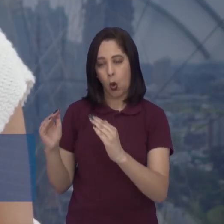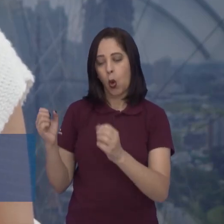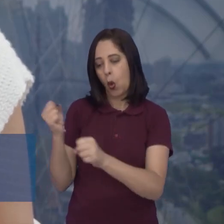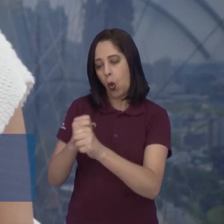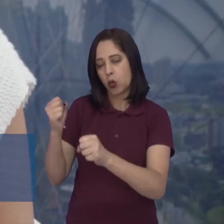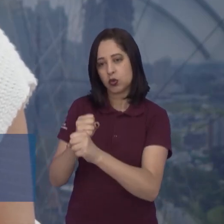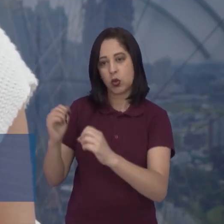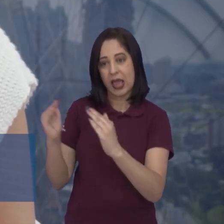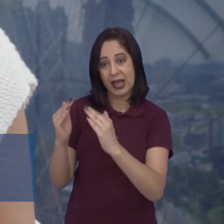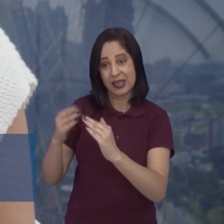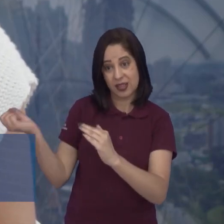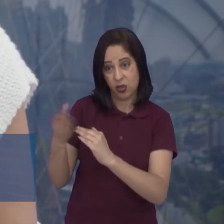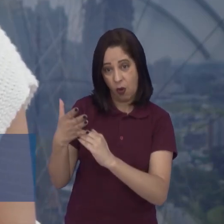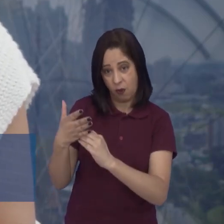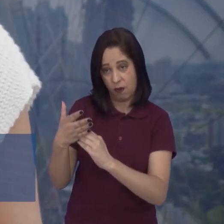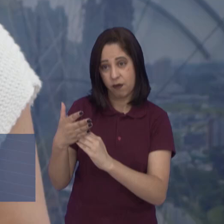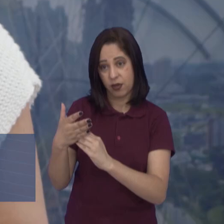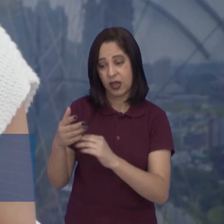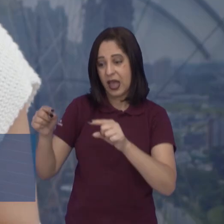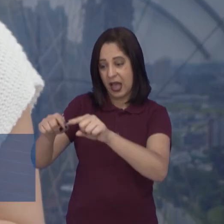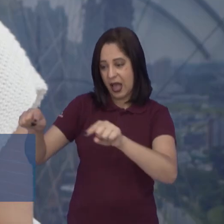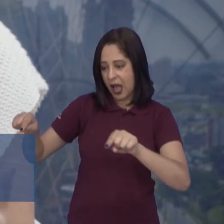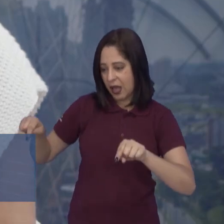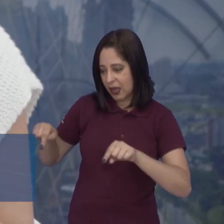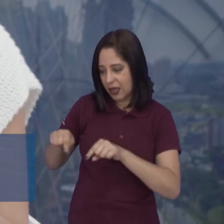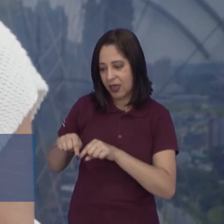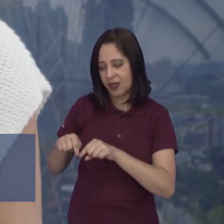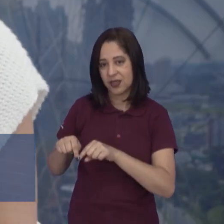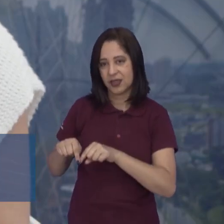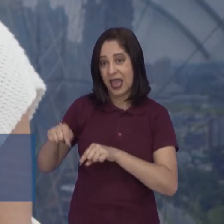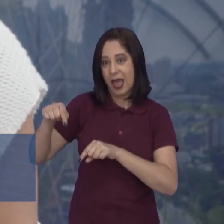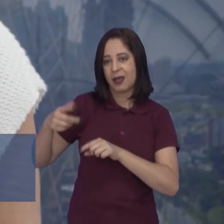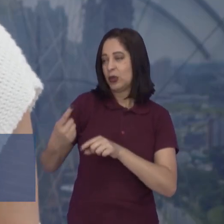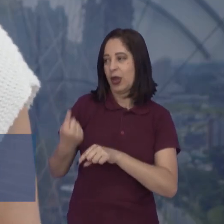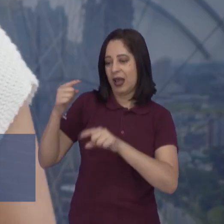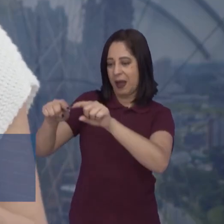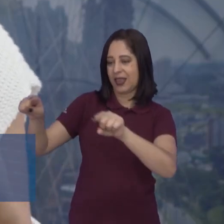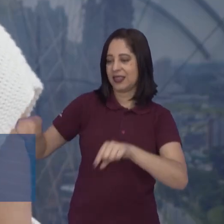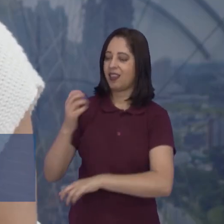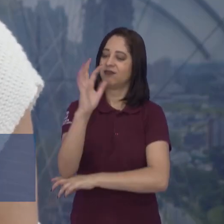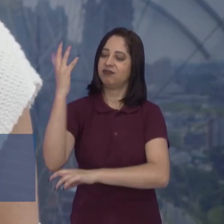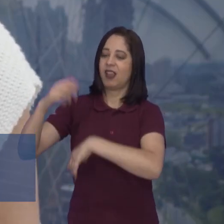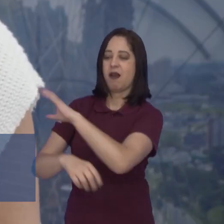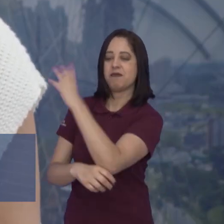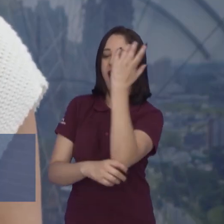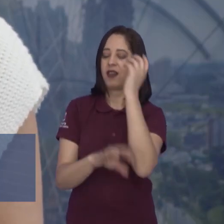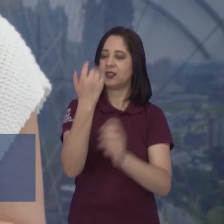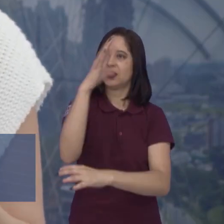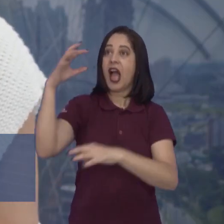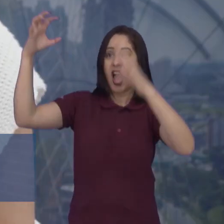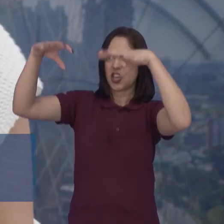impermeabilizando o solo de alguma forma ou outra, né? Aquele solo que antes recebia chuva e aquela chuva, né, era